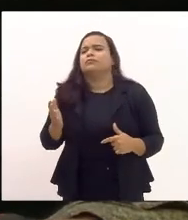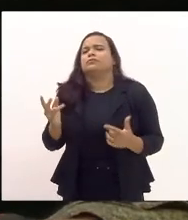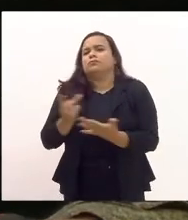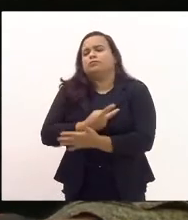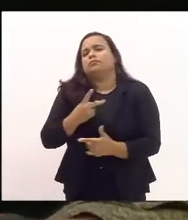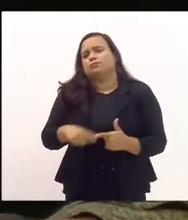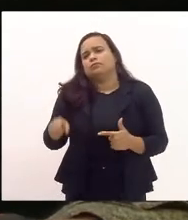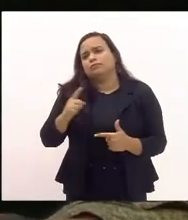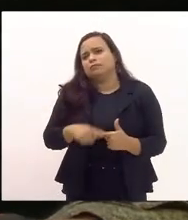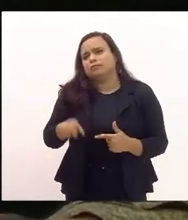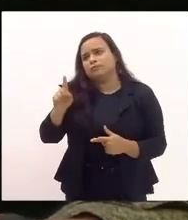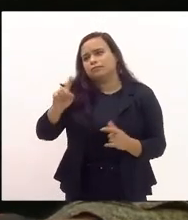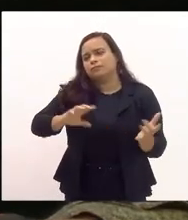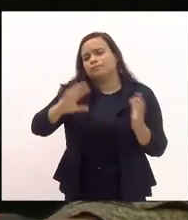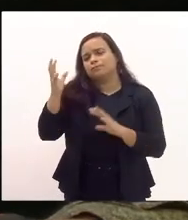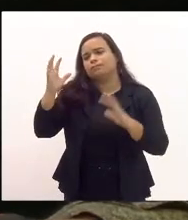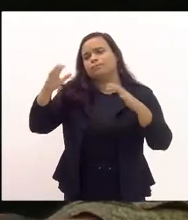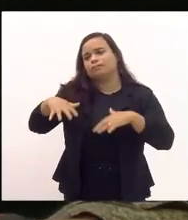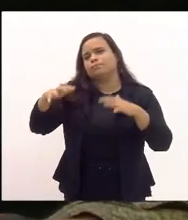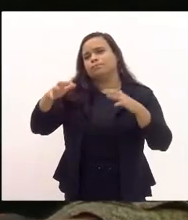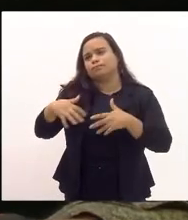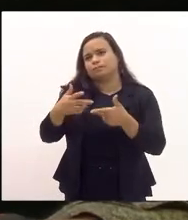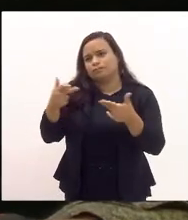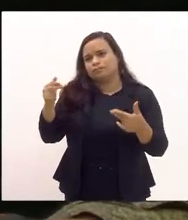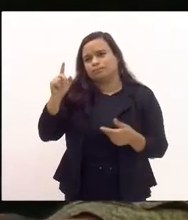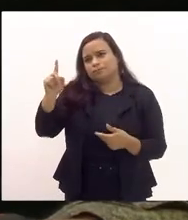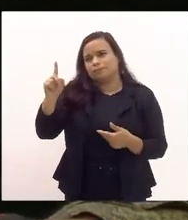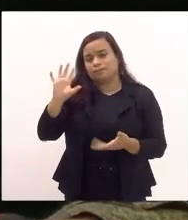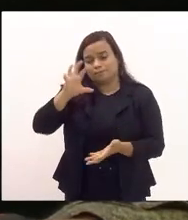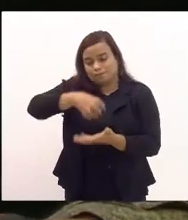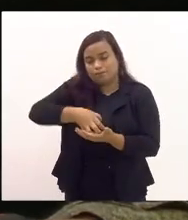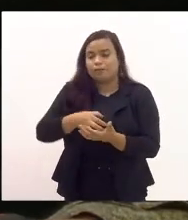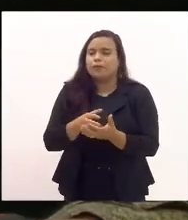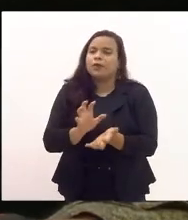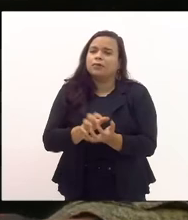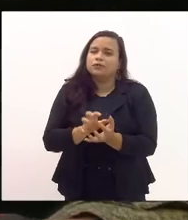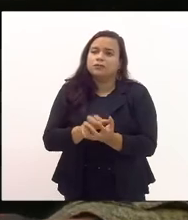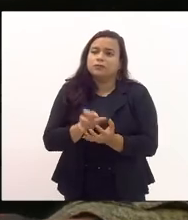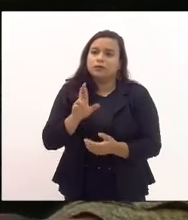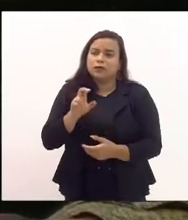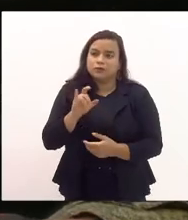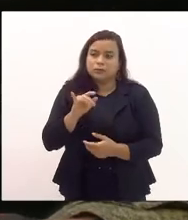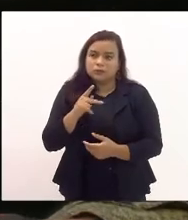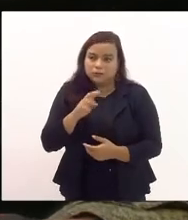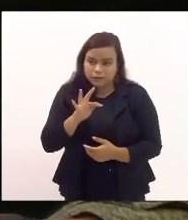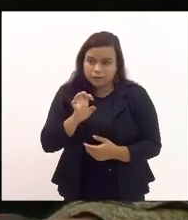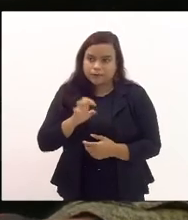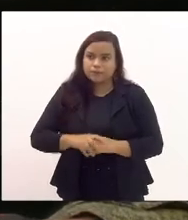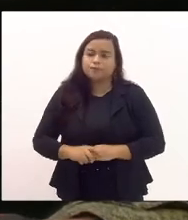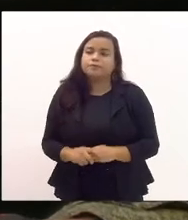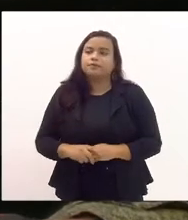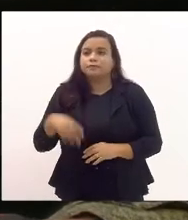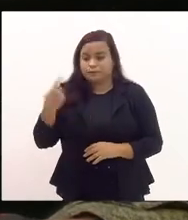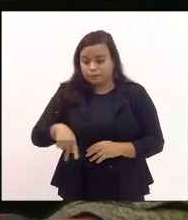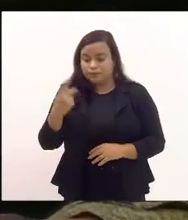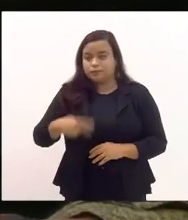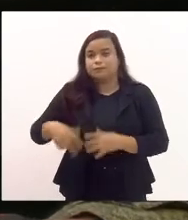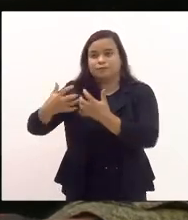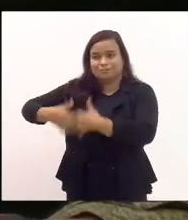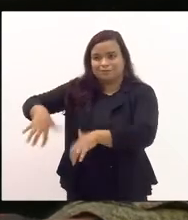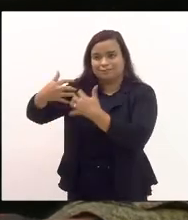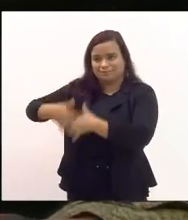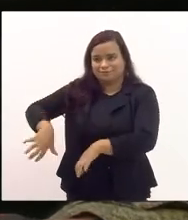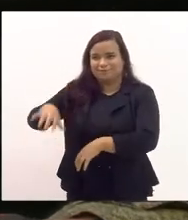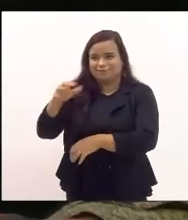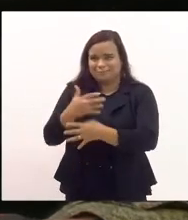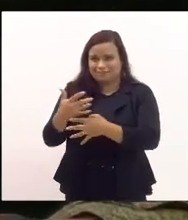ali a capital Recife aqui no nosso estado na cidade de Petrópolis para gente